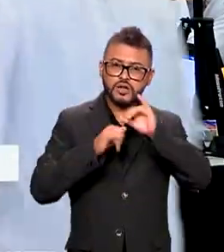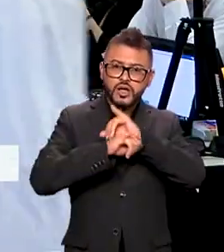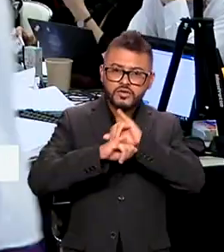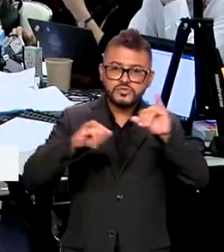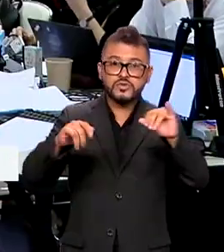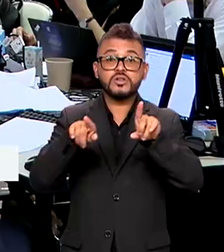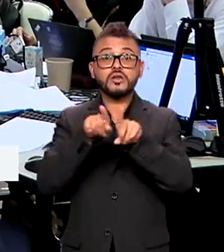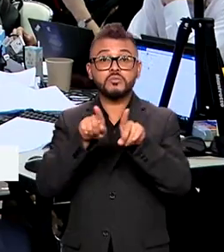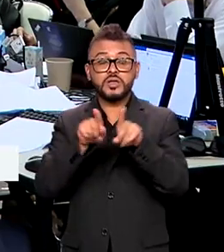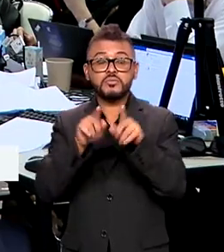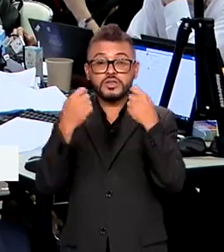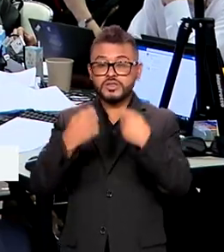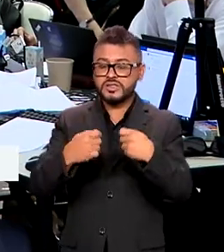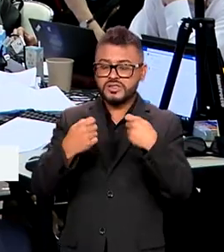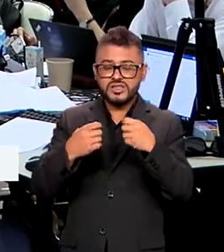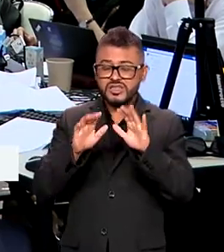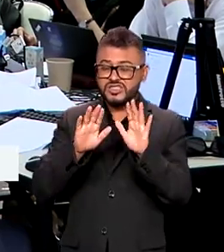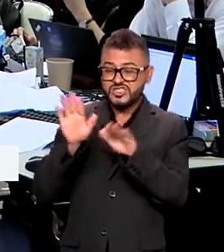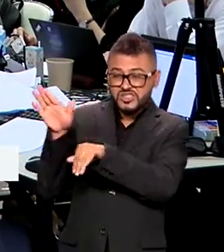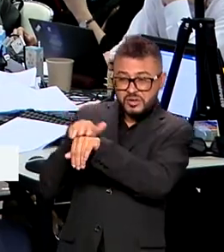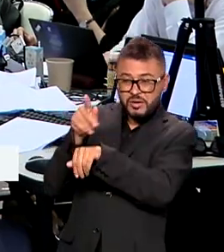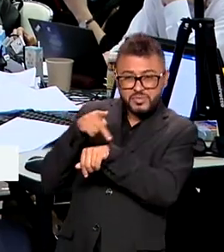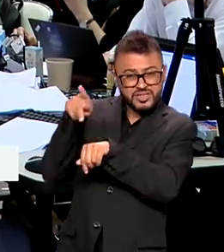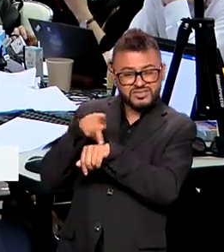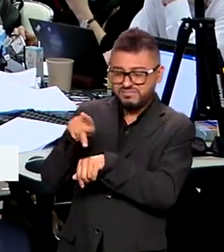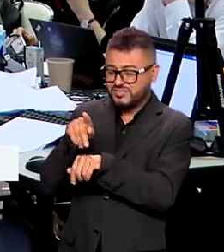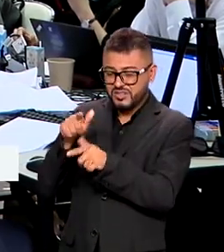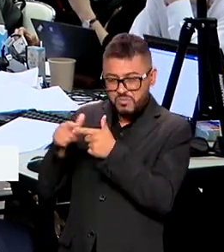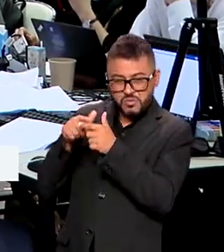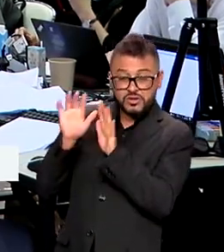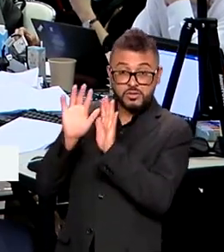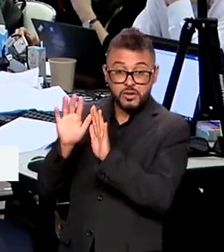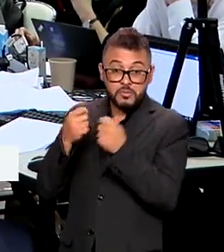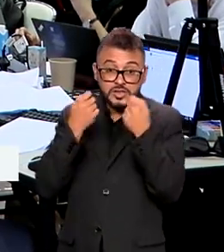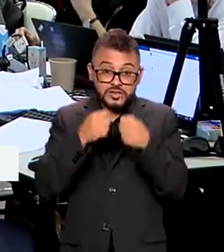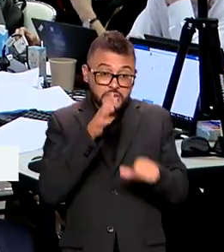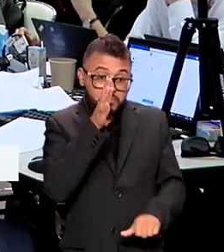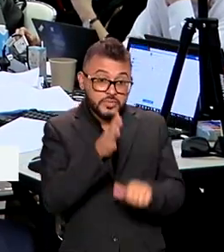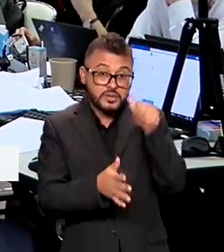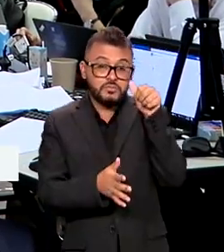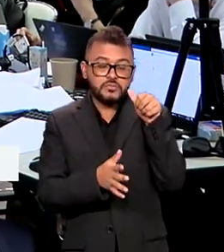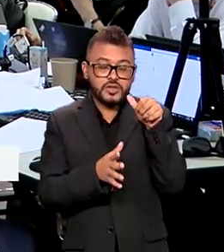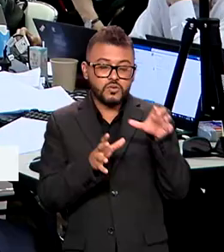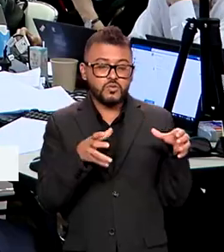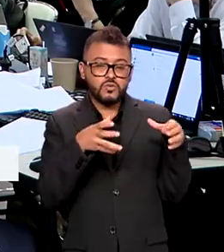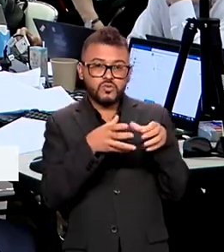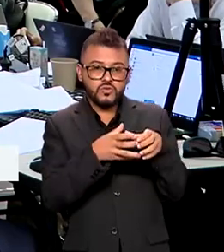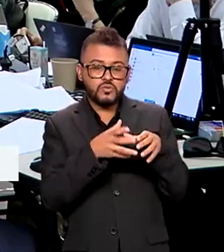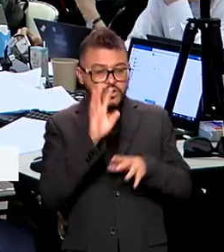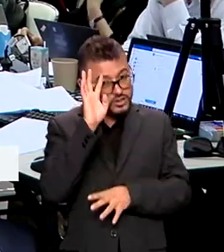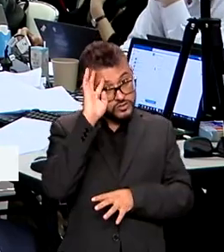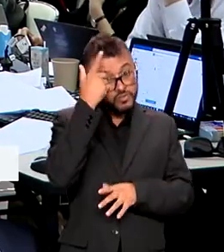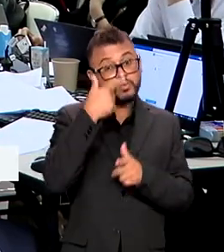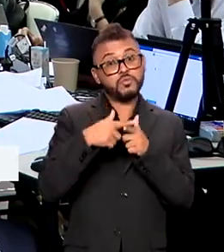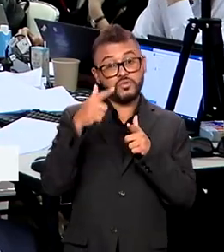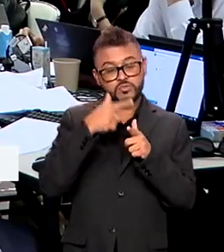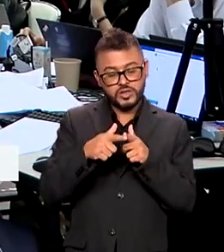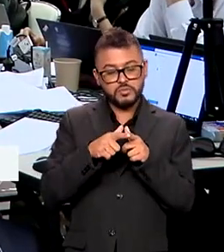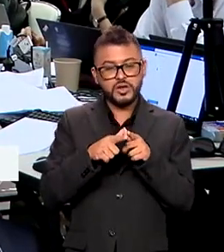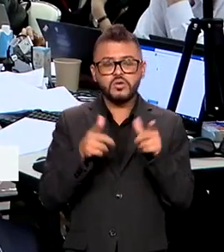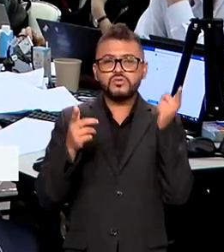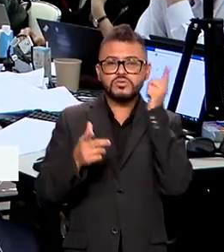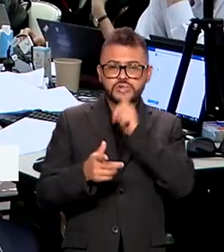não adianta chamar os países emergentes para resolver crises sem que as suas preocupações sejam atendidas e sem que eles